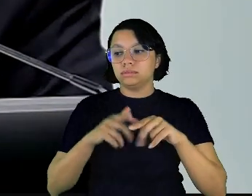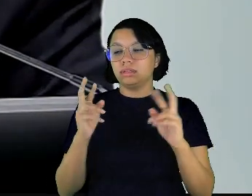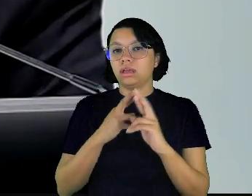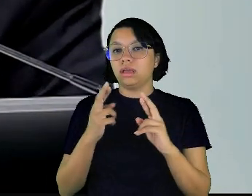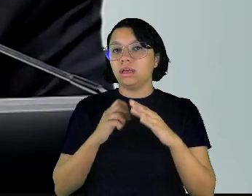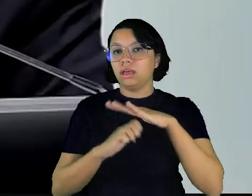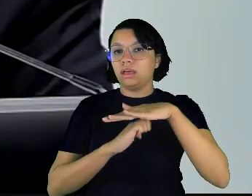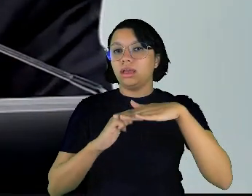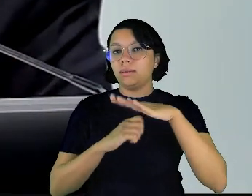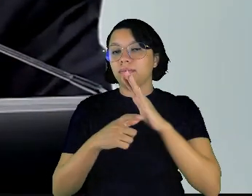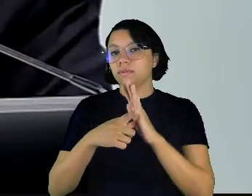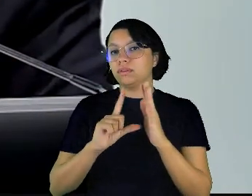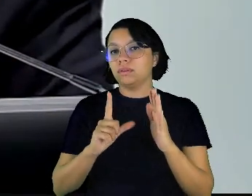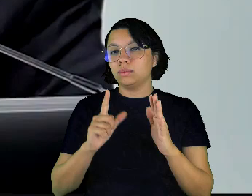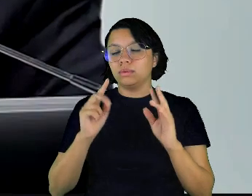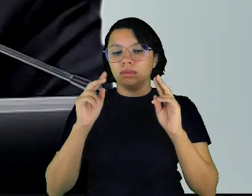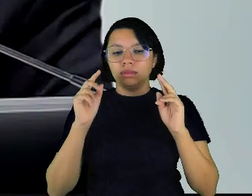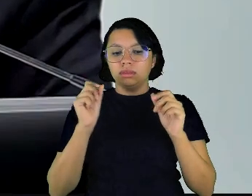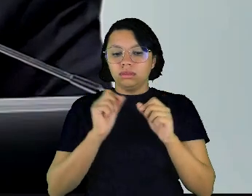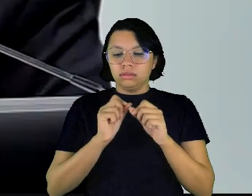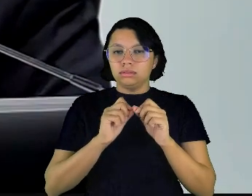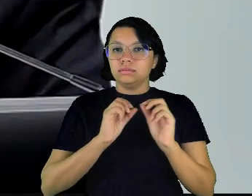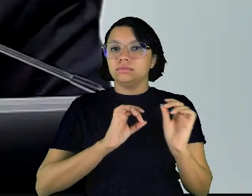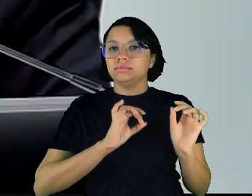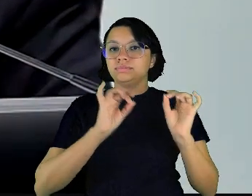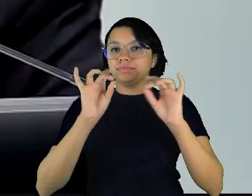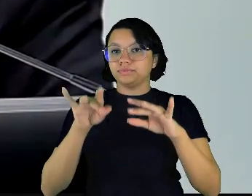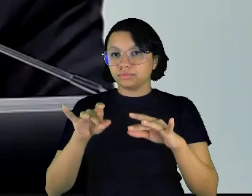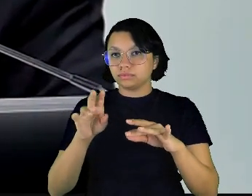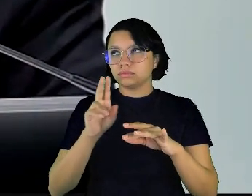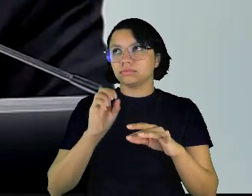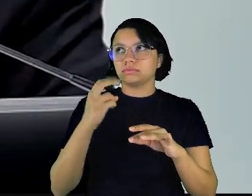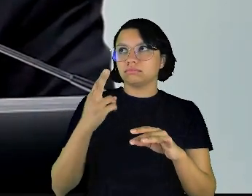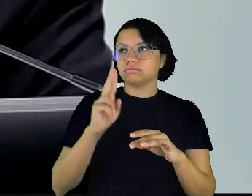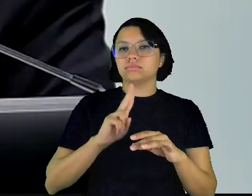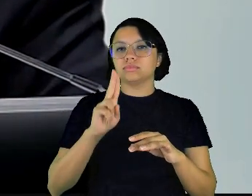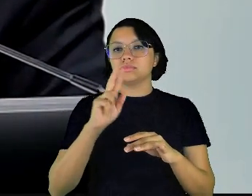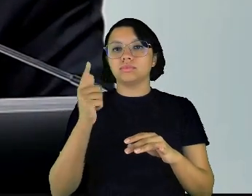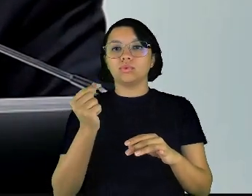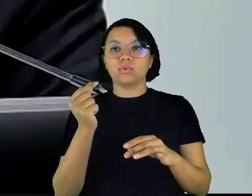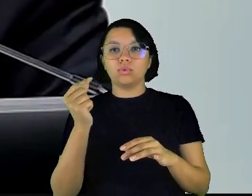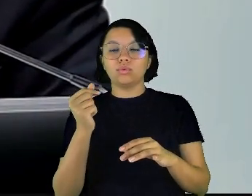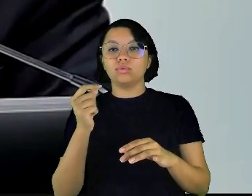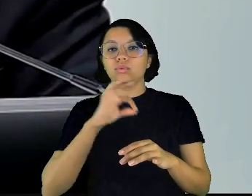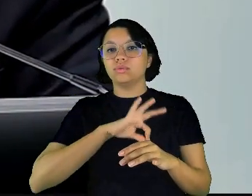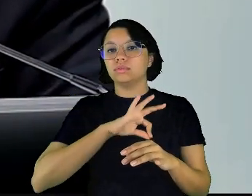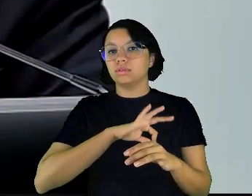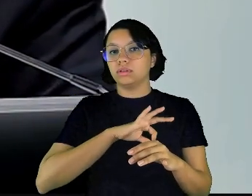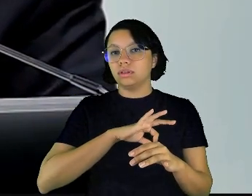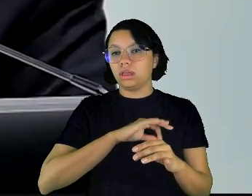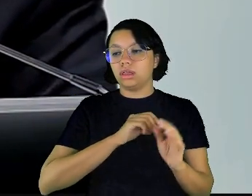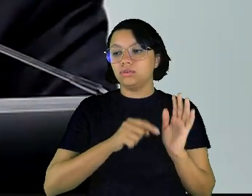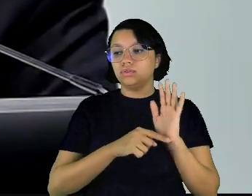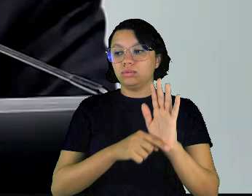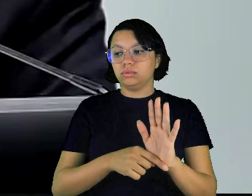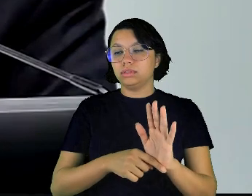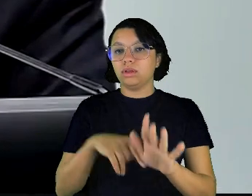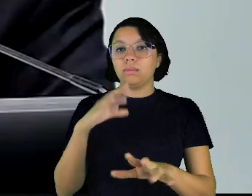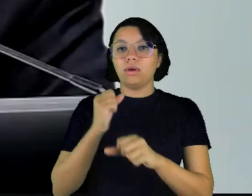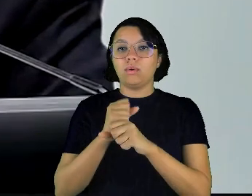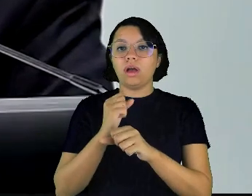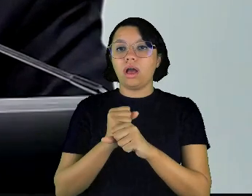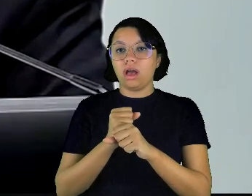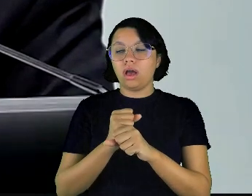para que seja efetivamente lançado ou utilizado um valor de salário de contribuição para o cálculo da aposentadoria, para